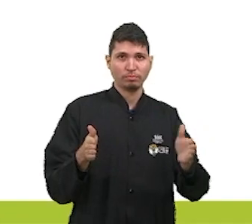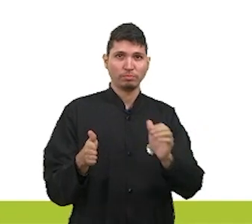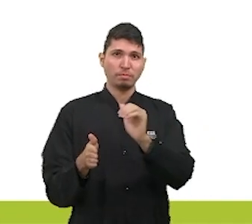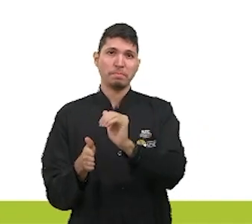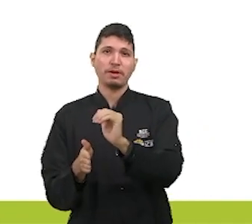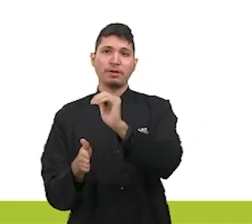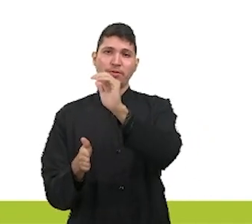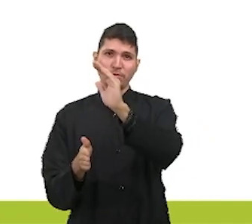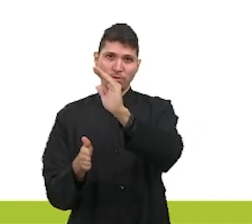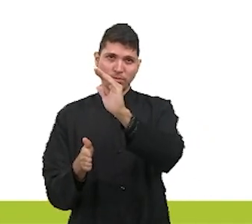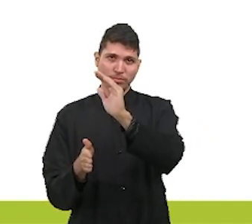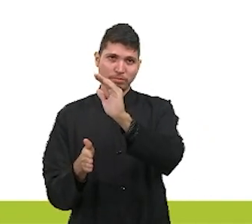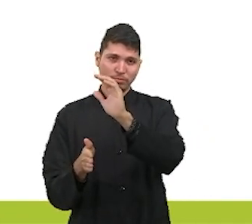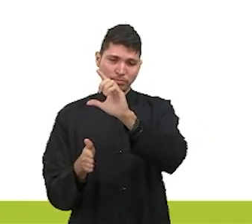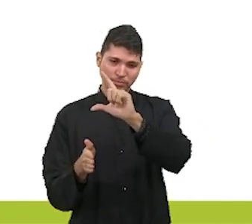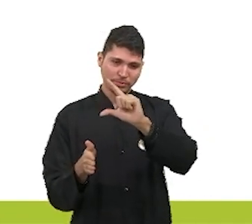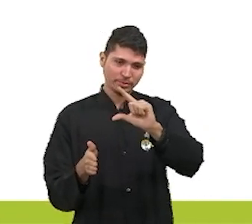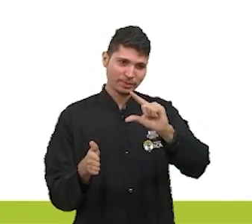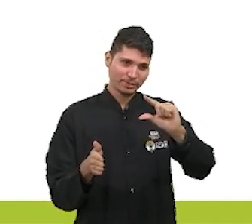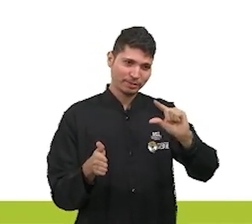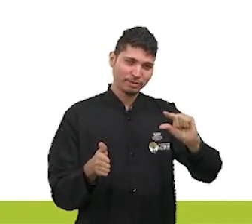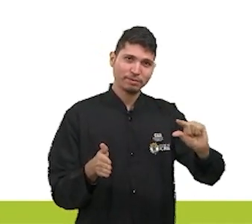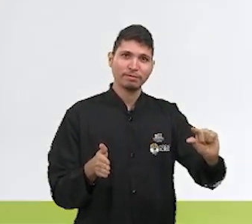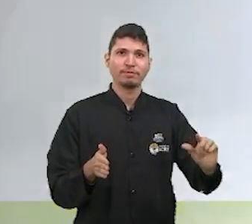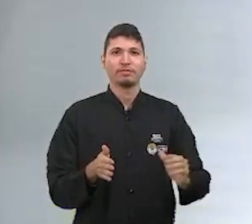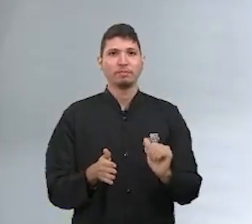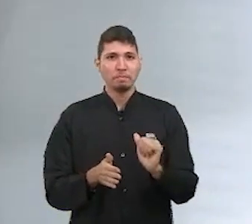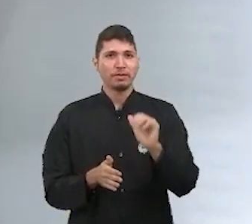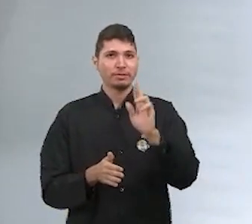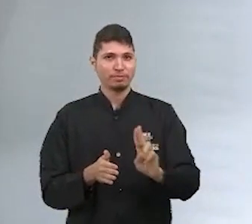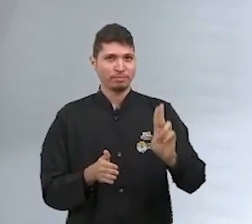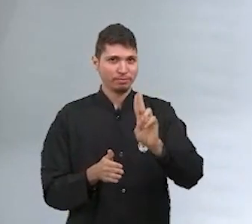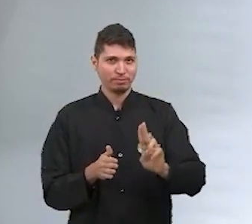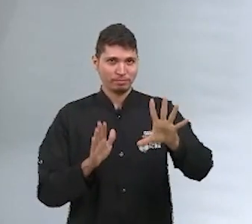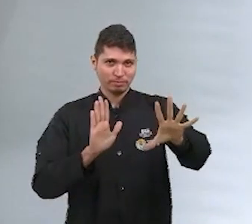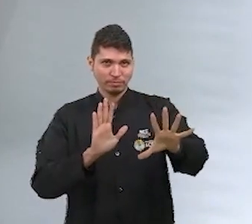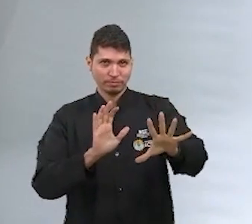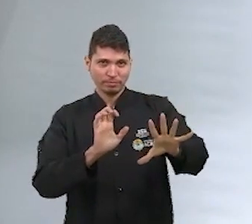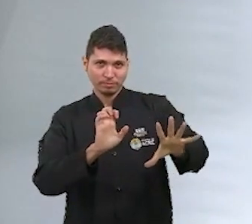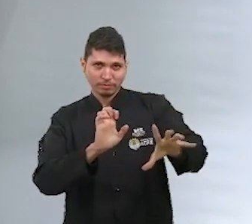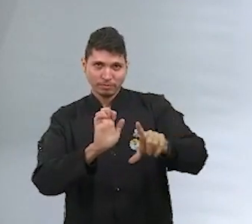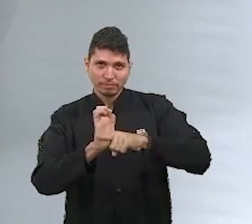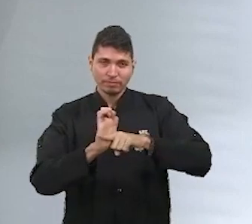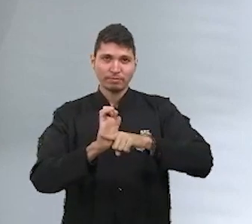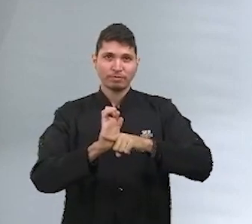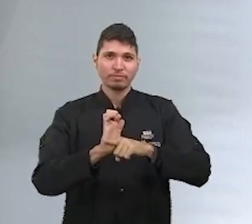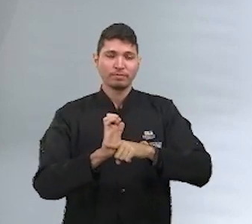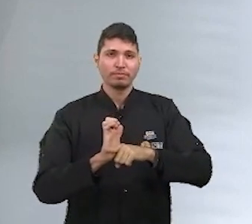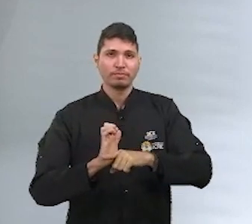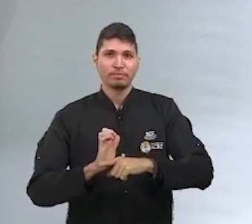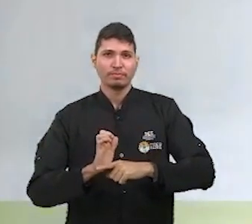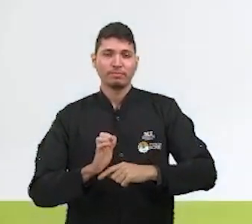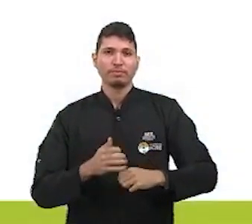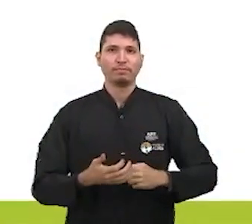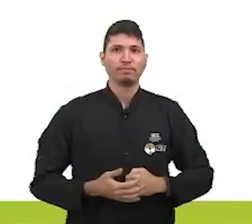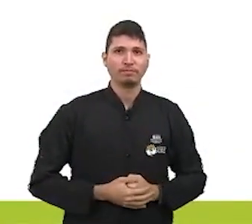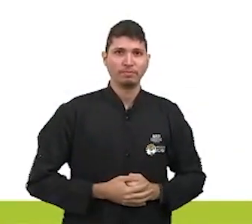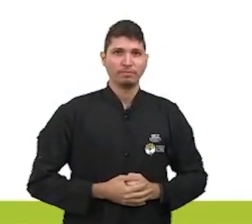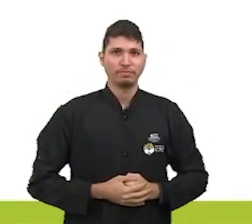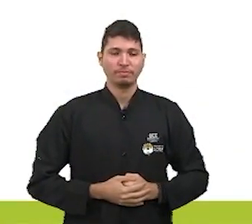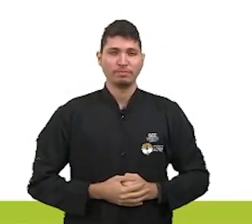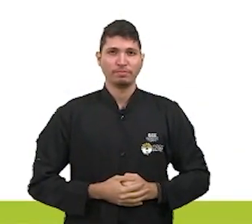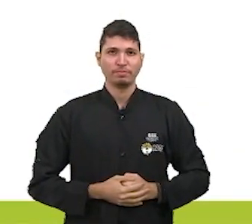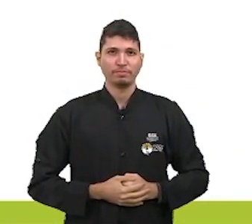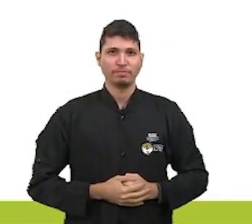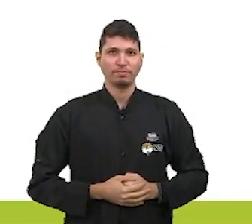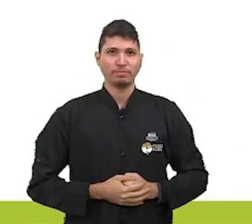o menor. Esses são os elementos mais trabalhados em relação à eletronegatividade. O primeiro elemento químico, já falei para vocês, é o